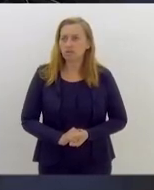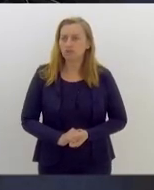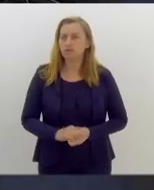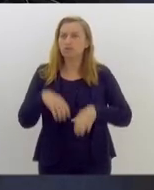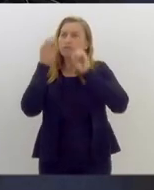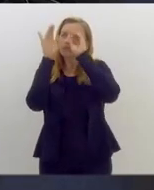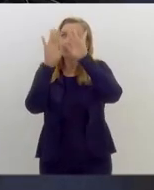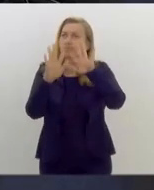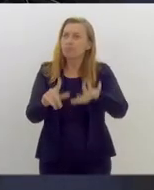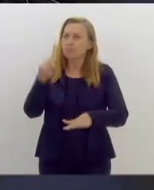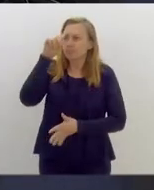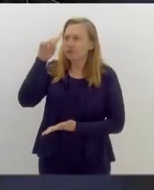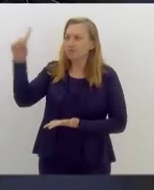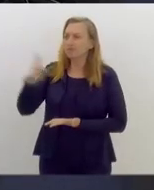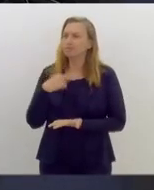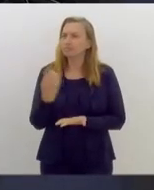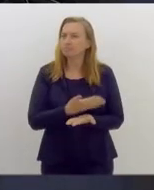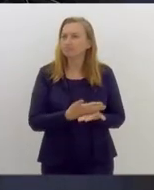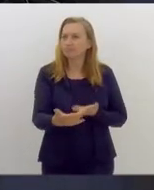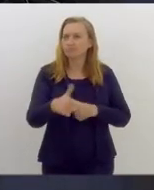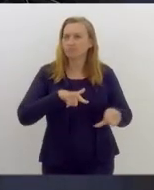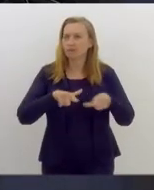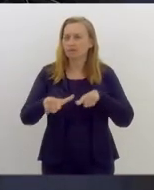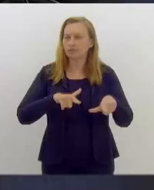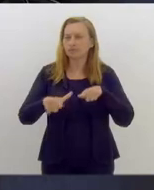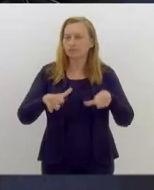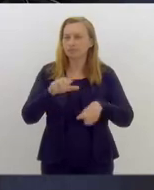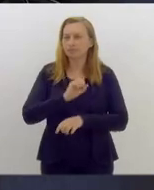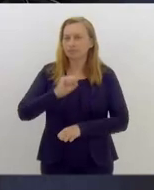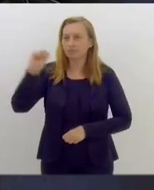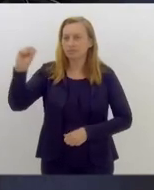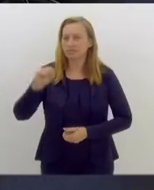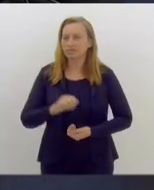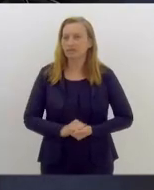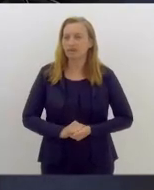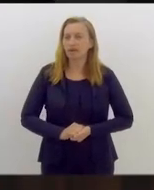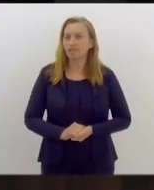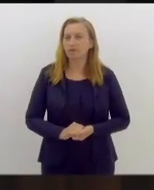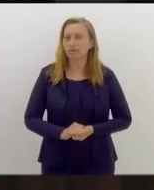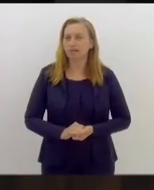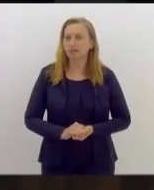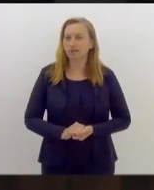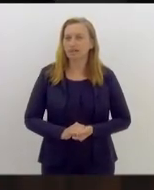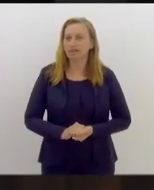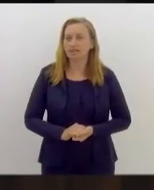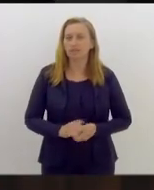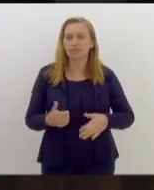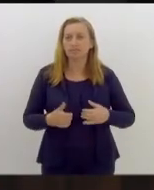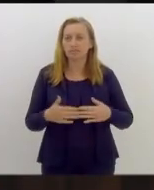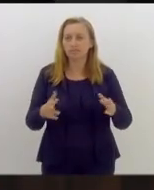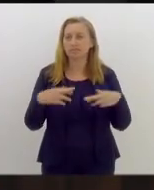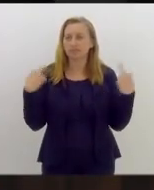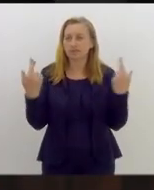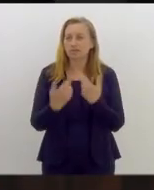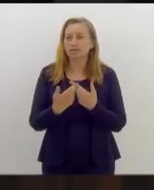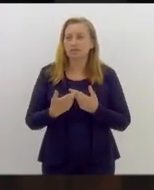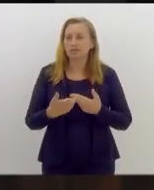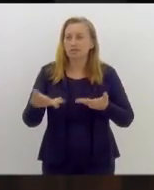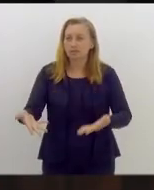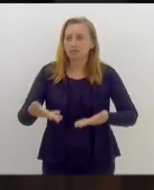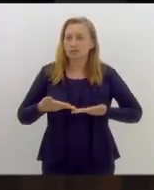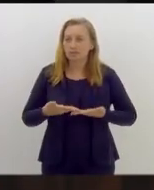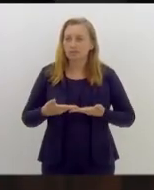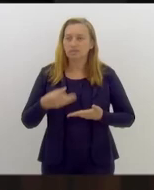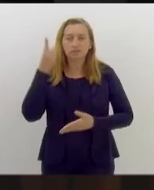Havendo um número legal e sob a proteção de Deus e de Oxalá, iniciamos os nossos trabalhos. Está aberta a sessão. A presidência convida o